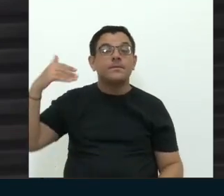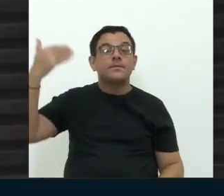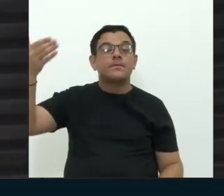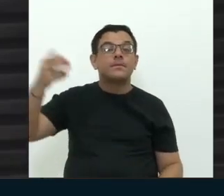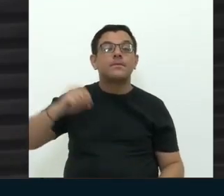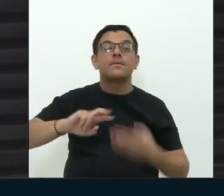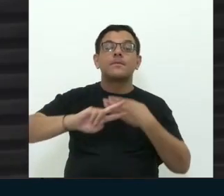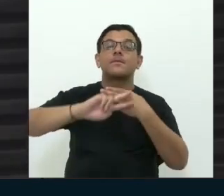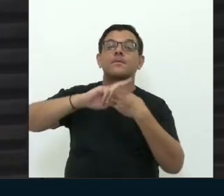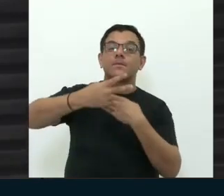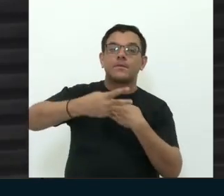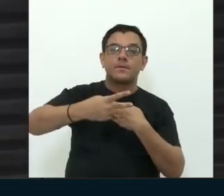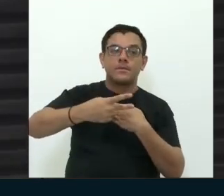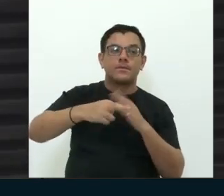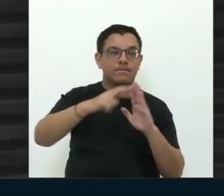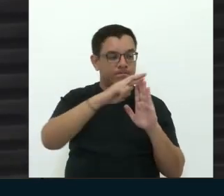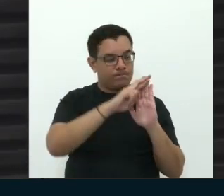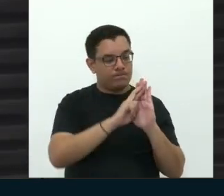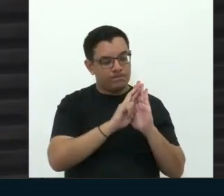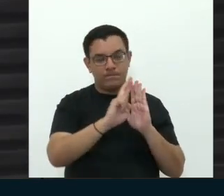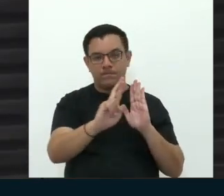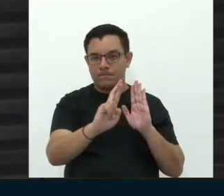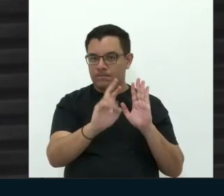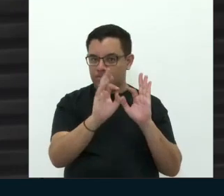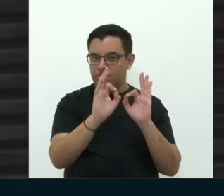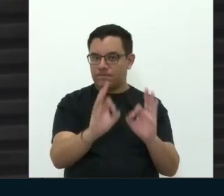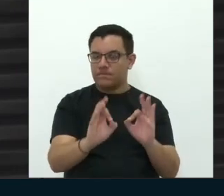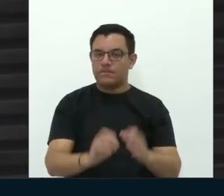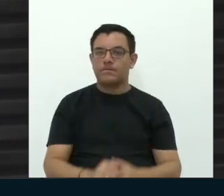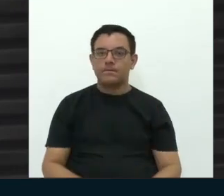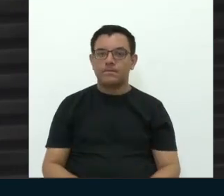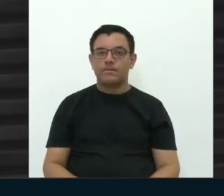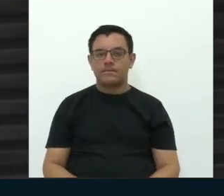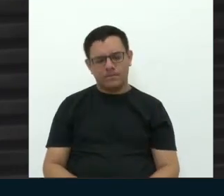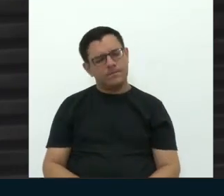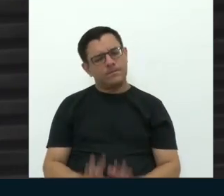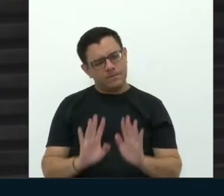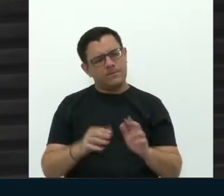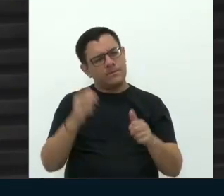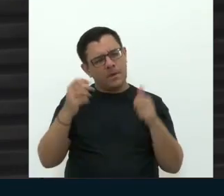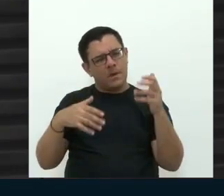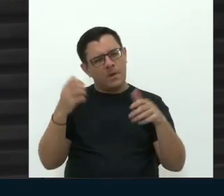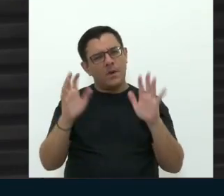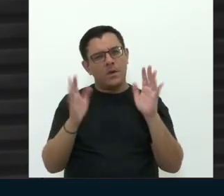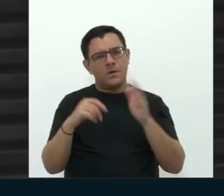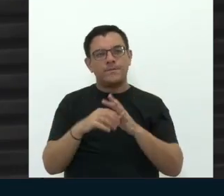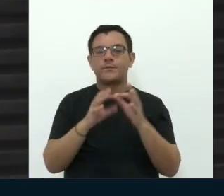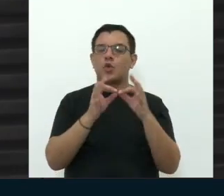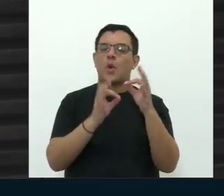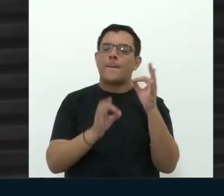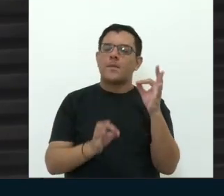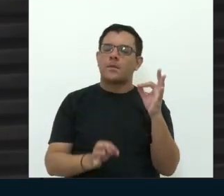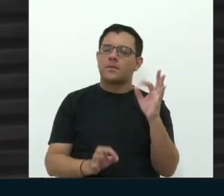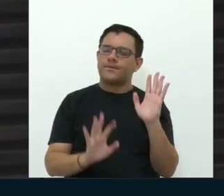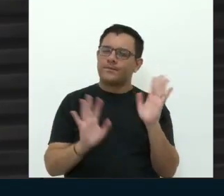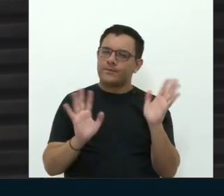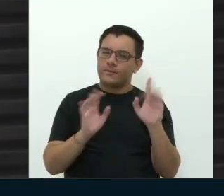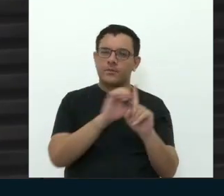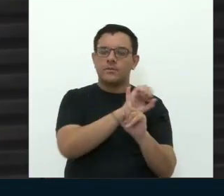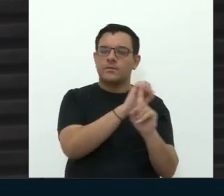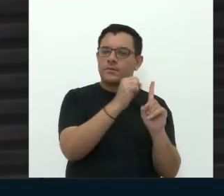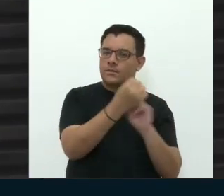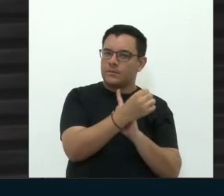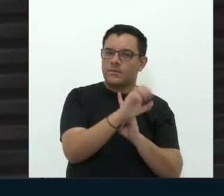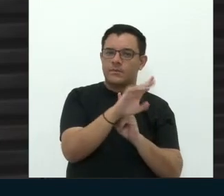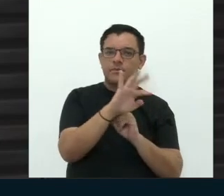esse resultado legítimo bom aqui eu já falei para vocês também não vou me delongar mais né a sociedade civil e